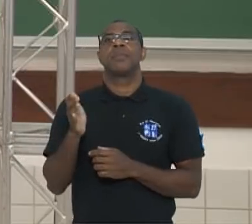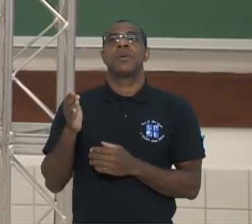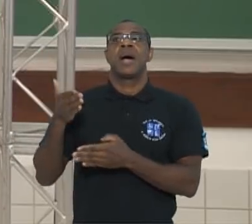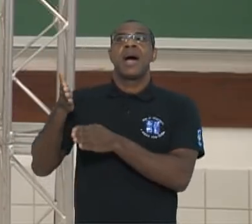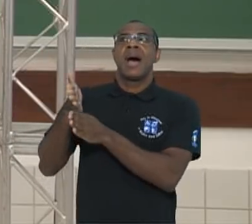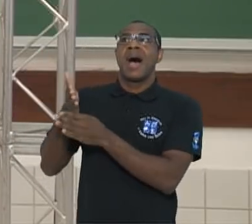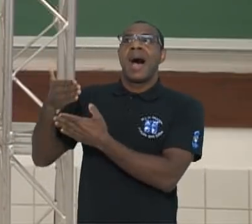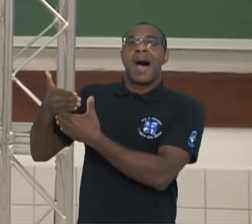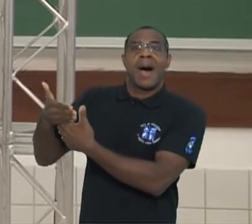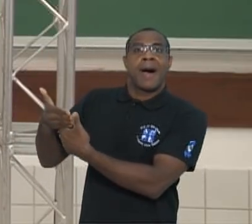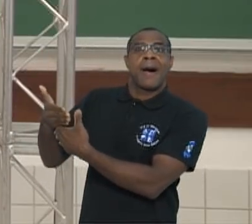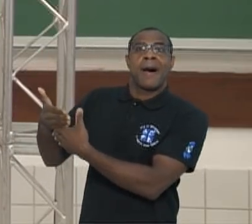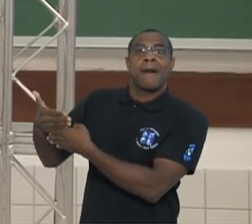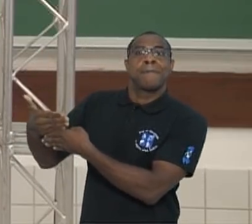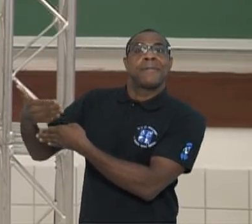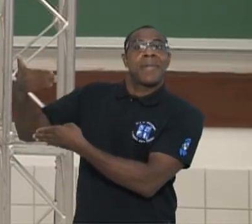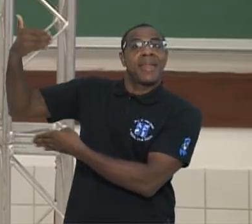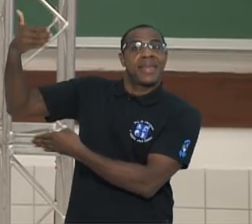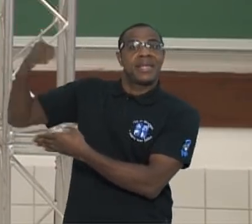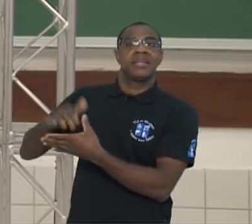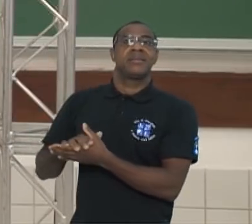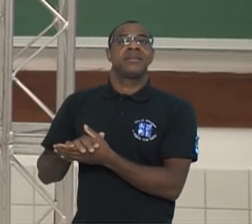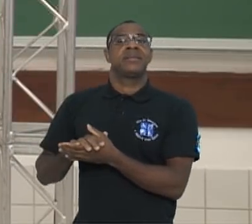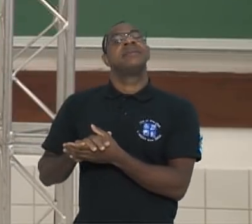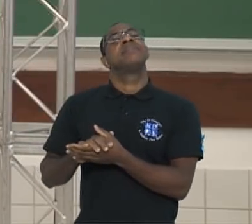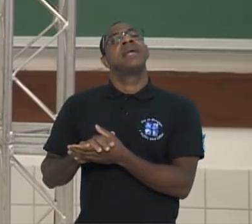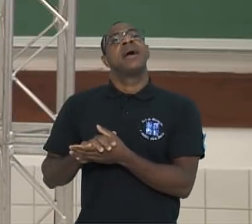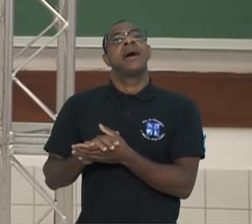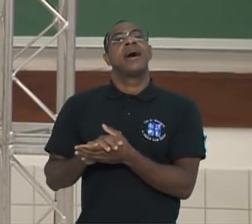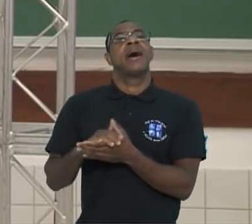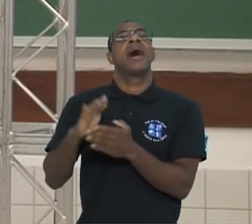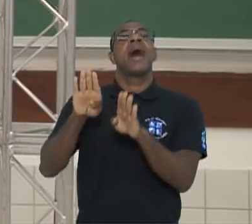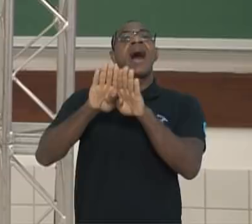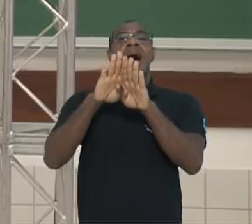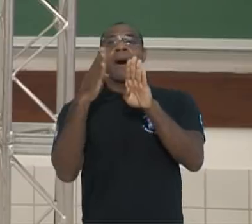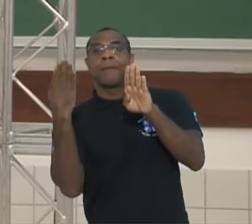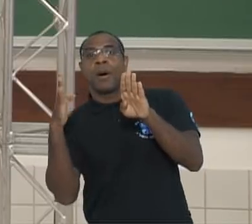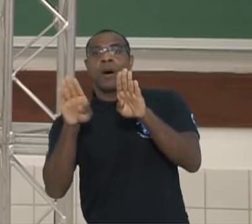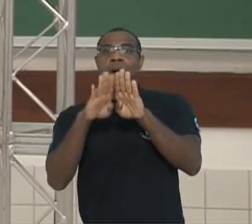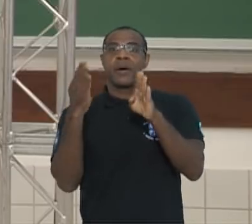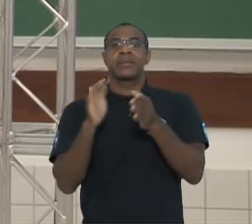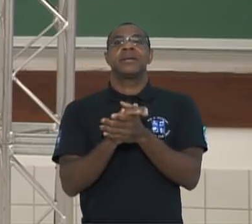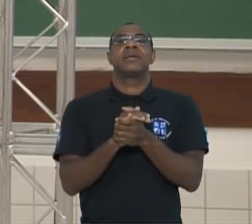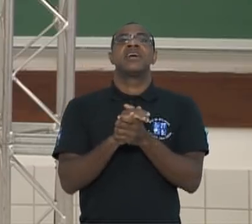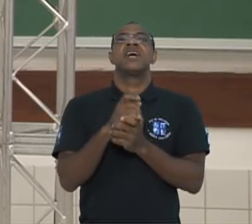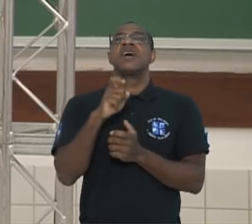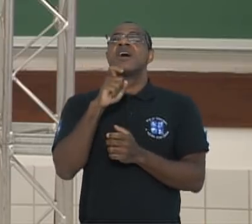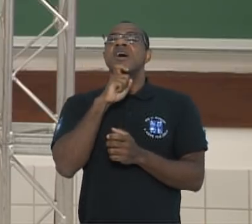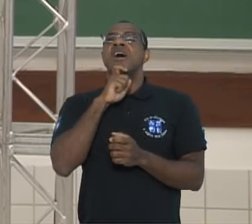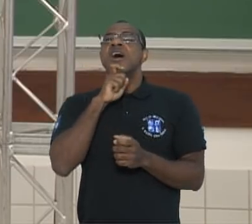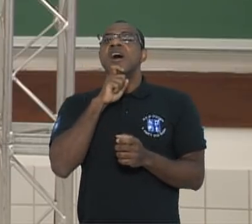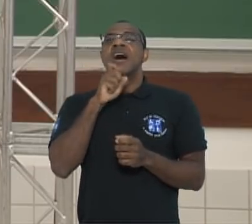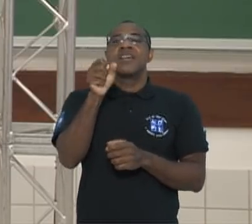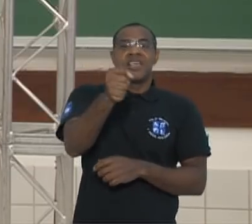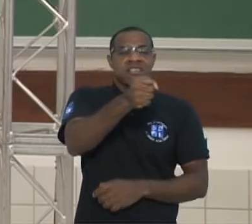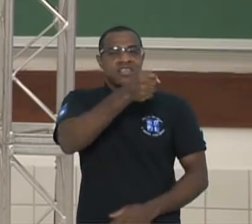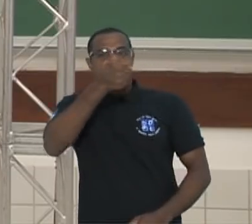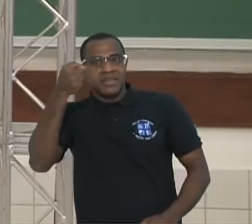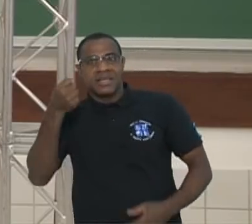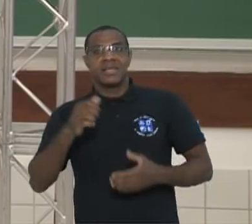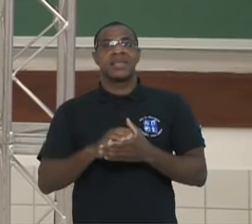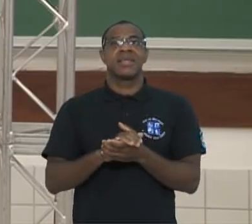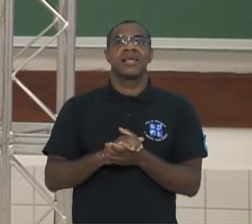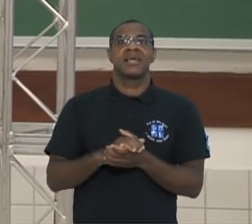a porta, a janela, o fogão, a geladeira, que tenha um formato